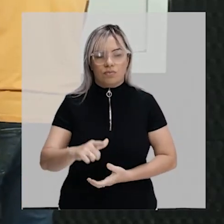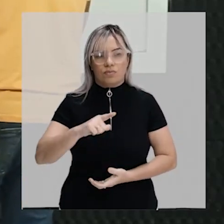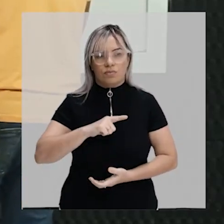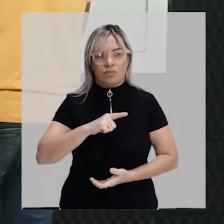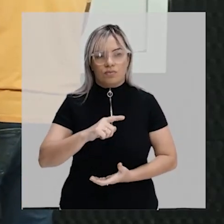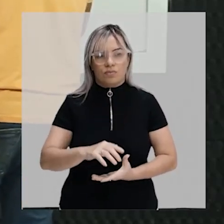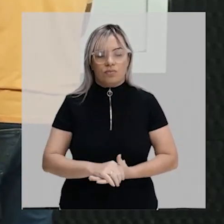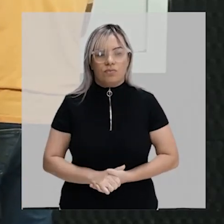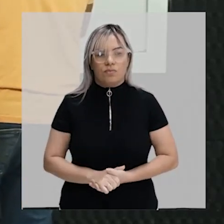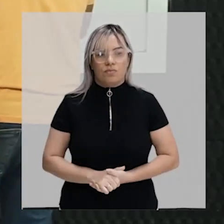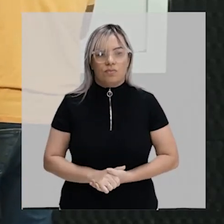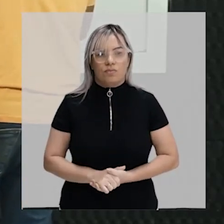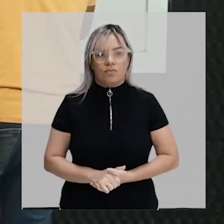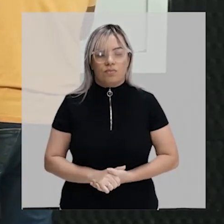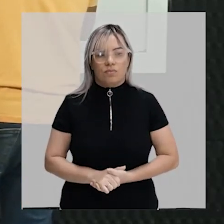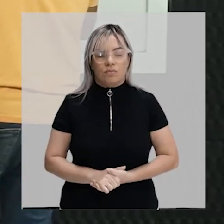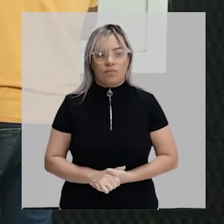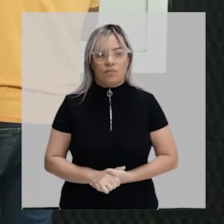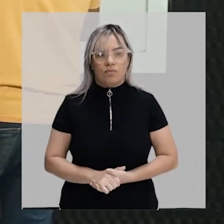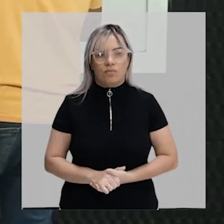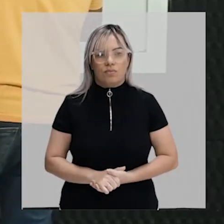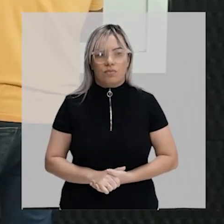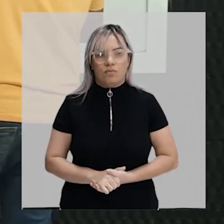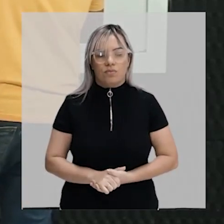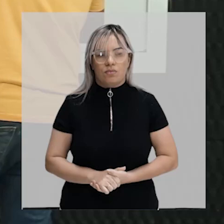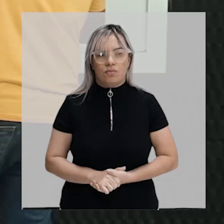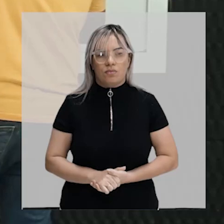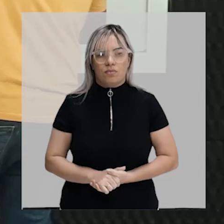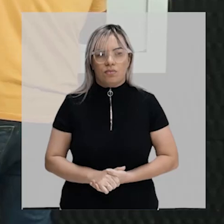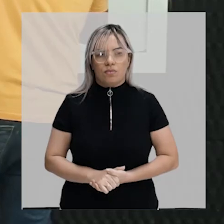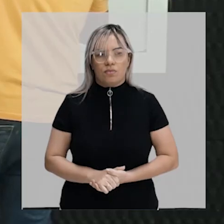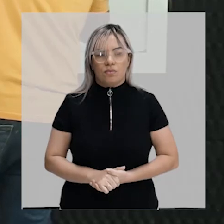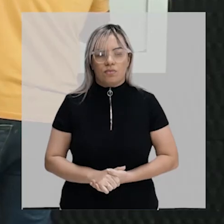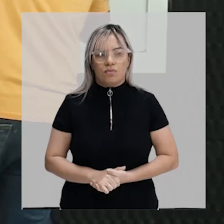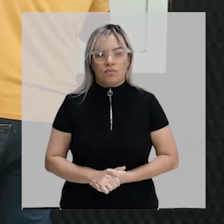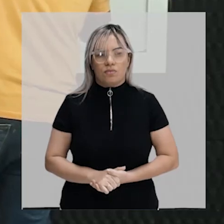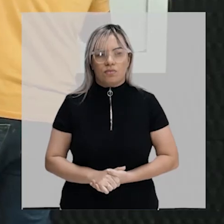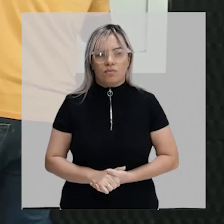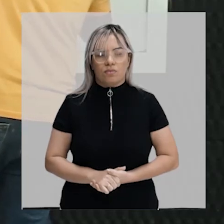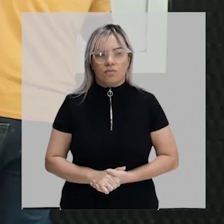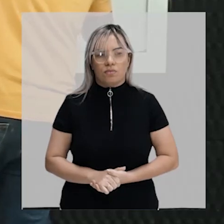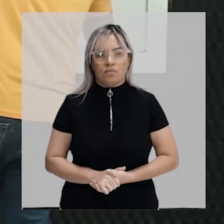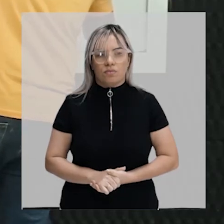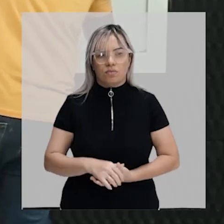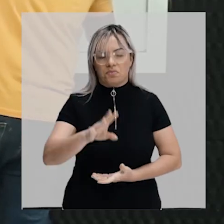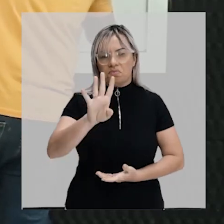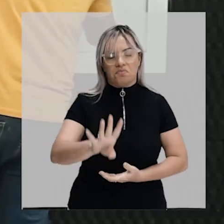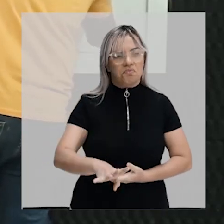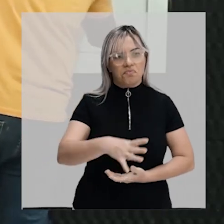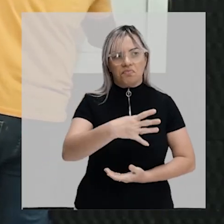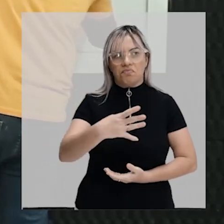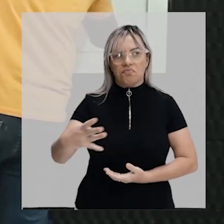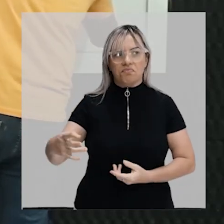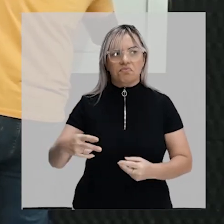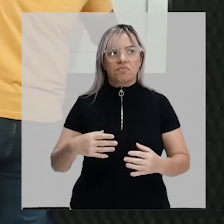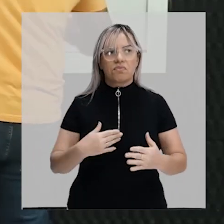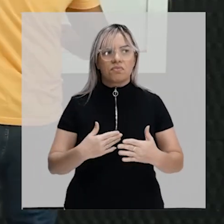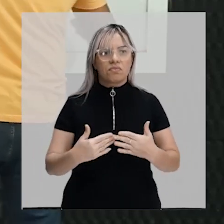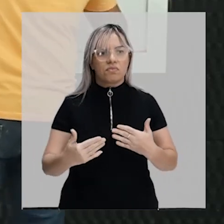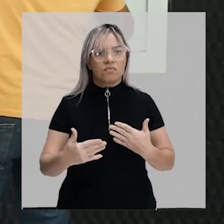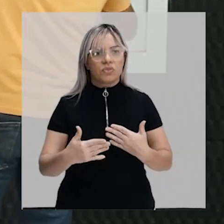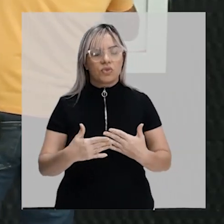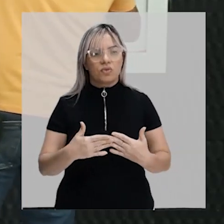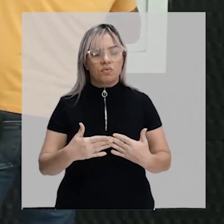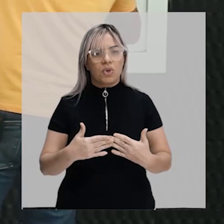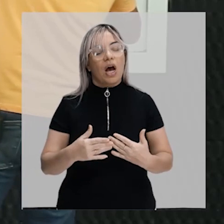temos uma matriz uma matriz qualquer vou mostrar uma matriz